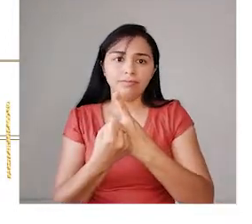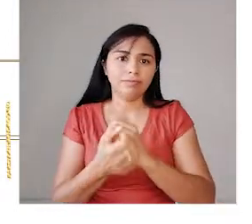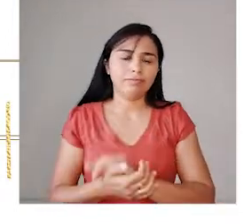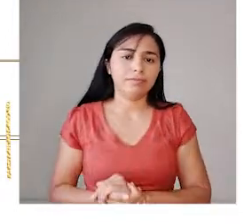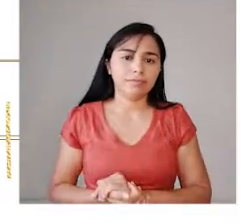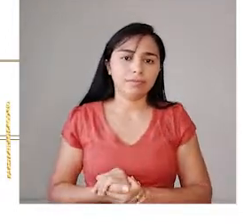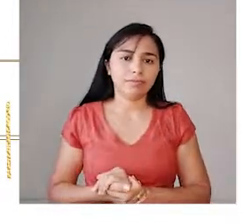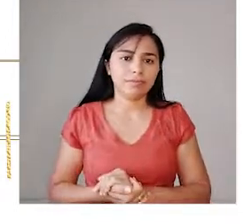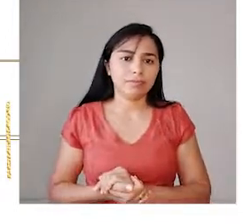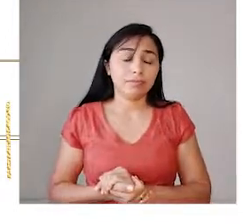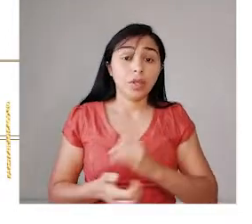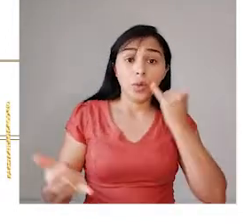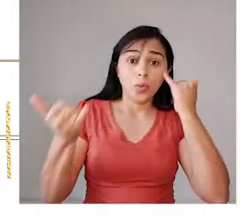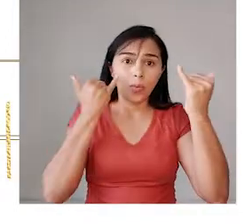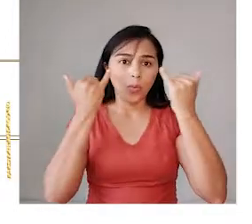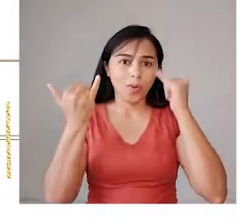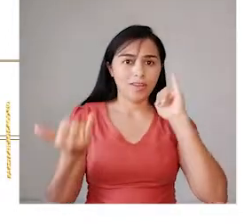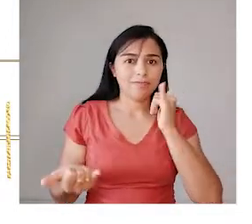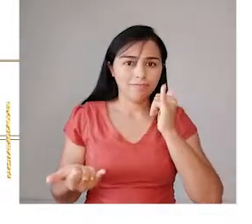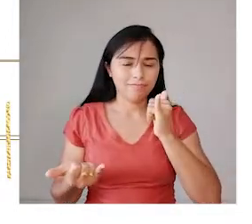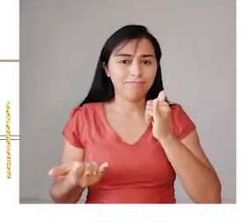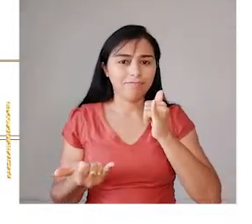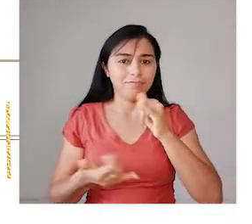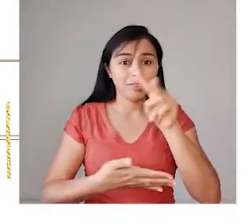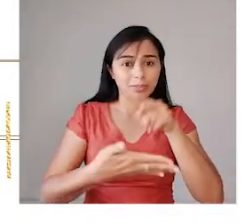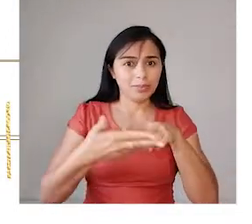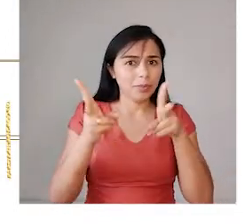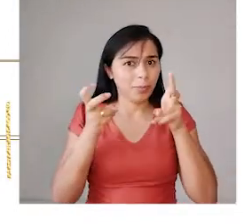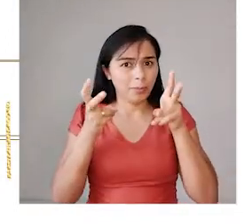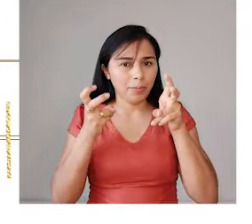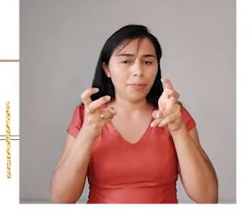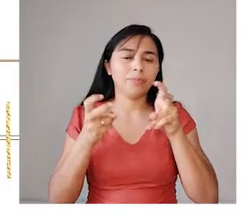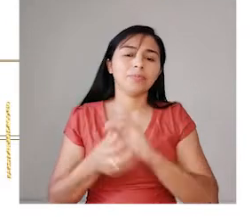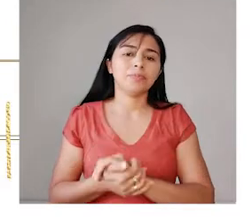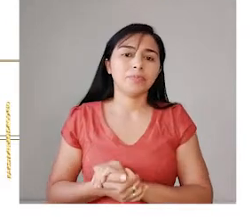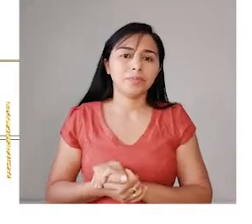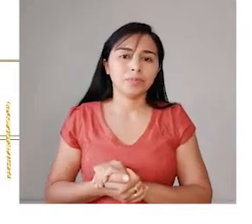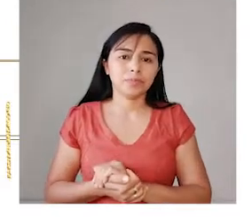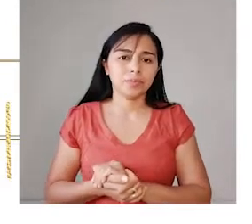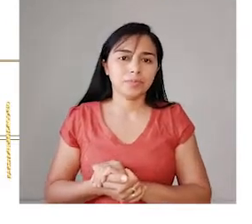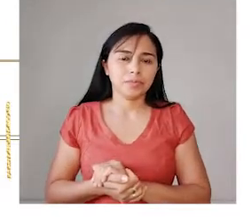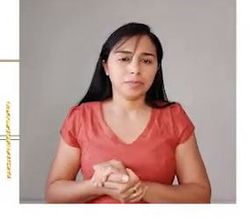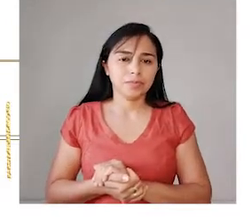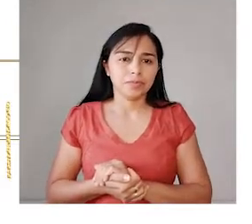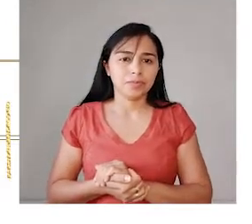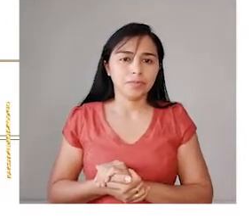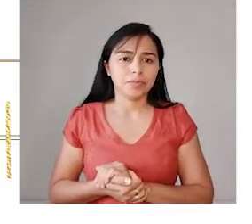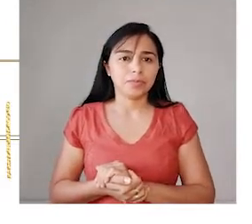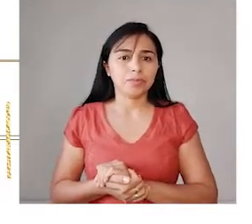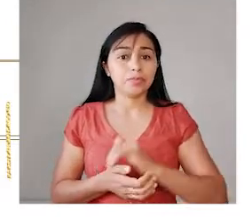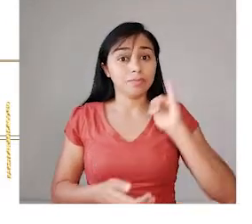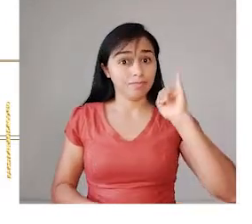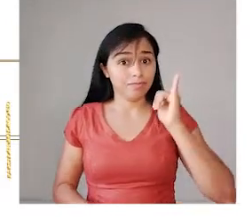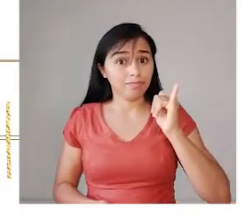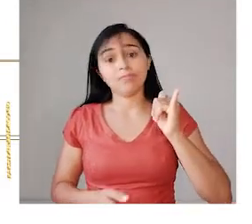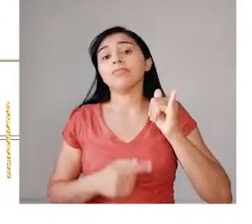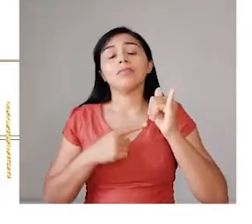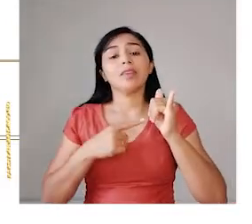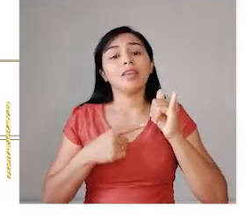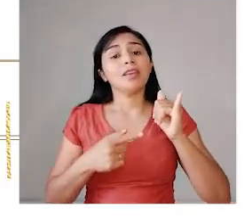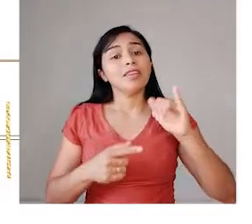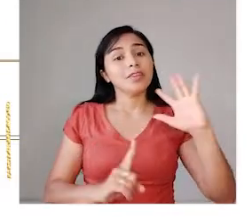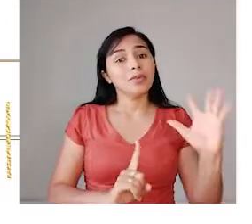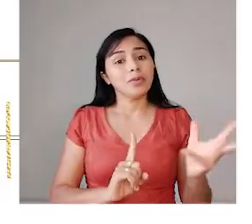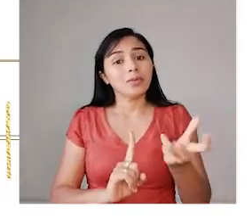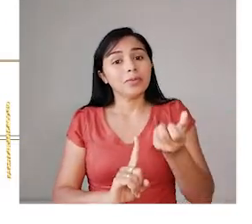conto curtíssimo do Augusto Monterroso é que ele integra antologias em vários países e garantiu